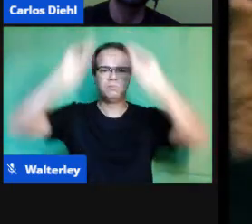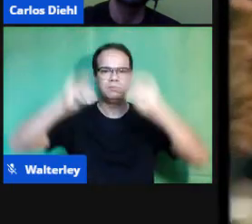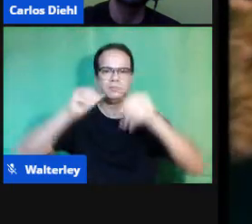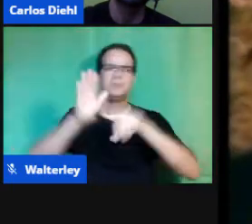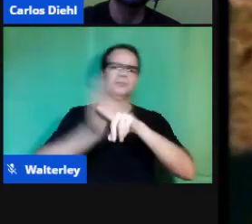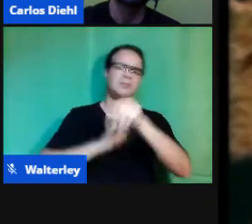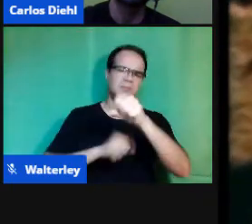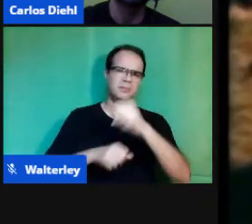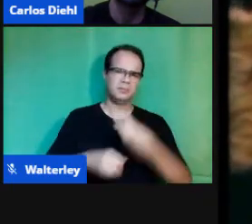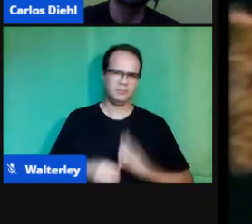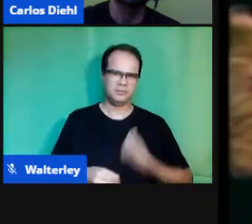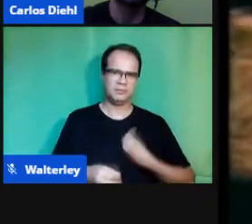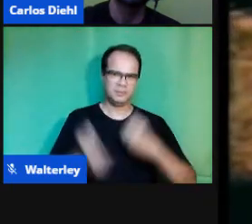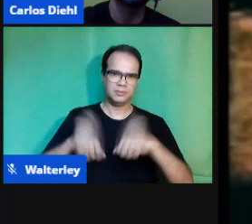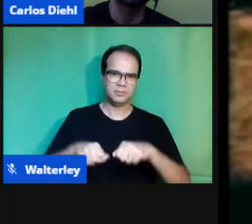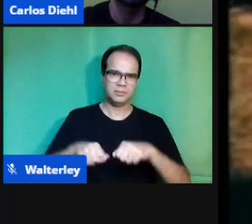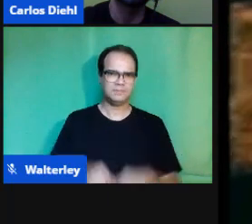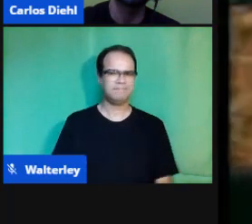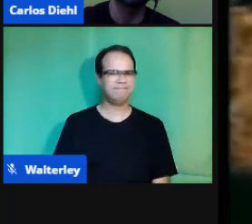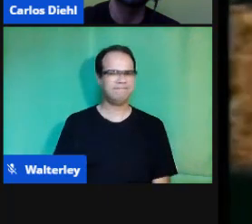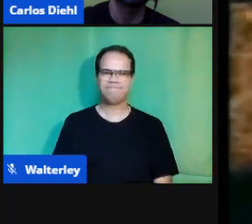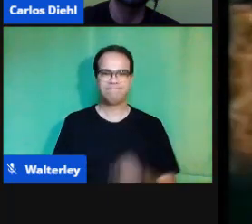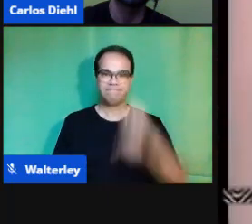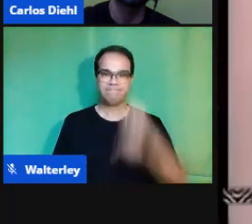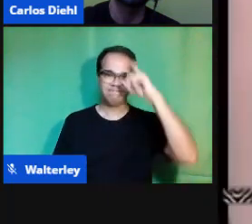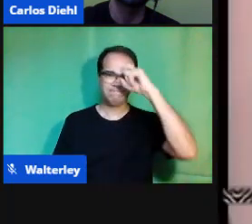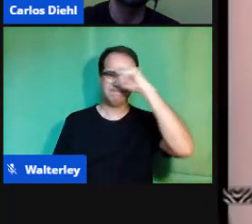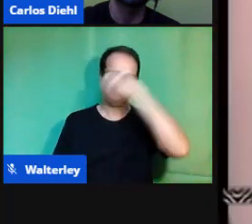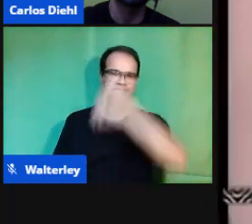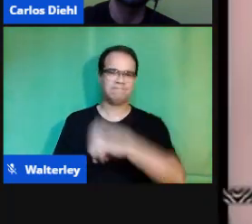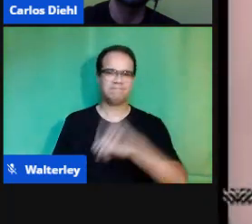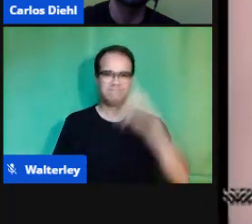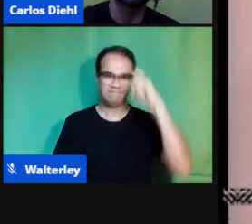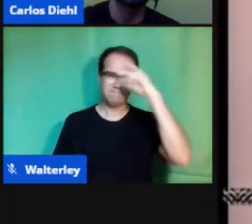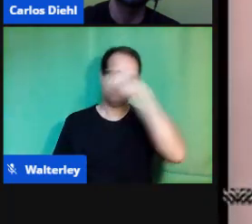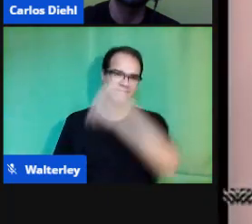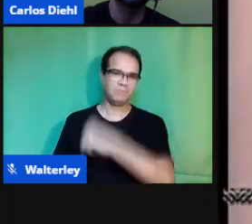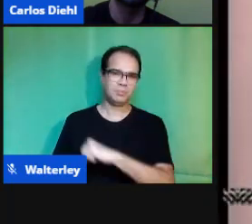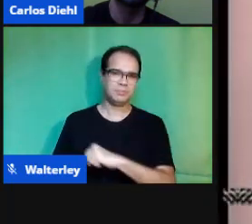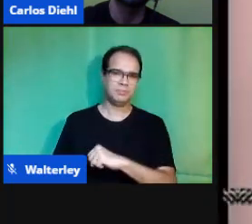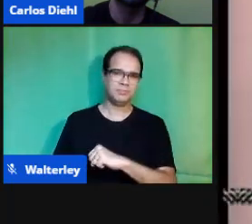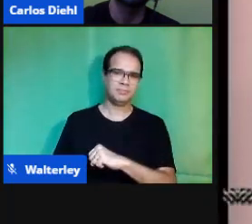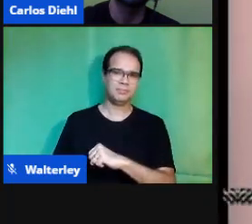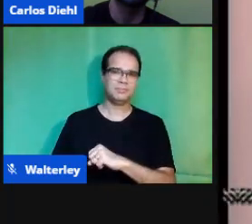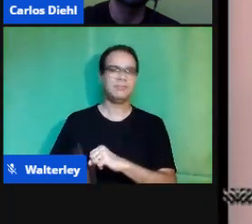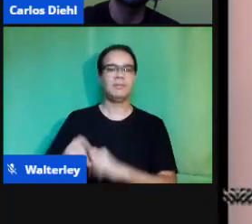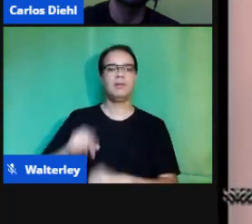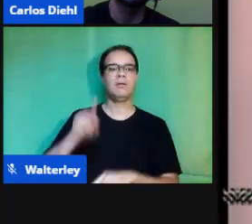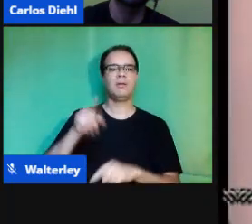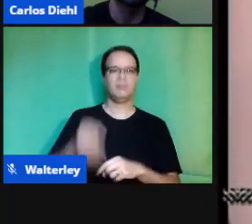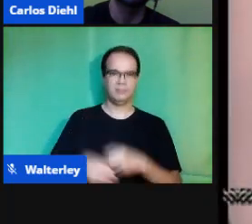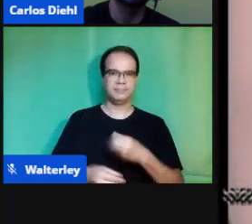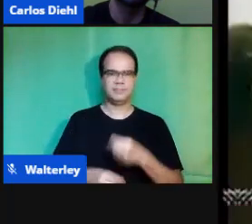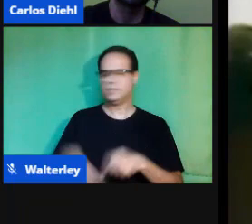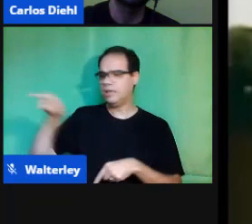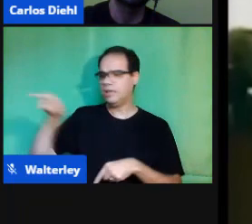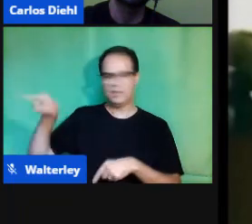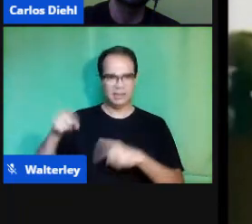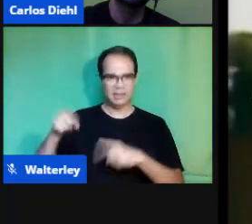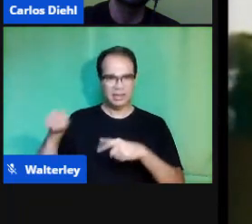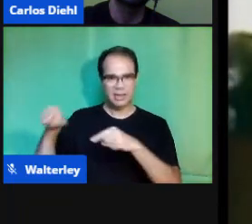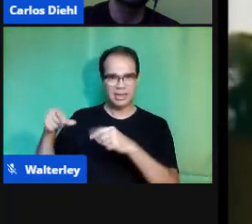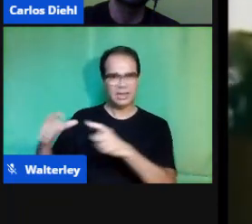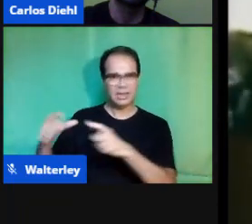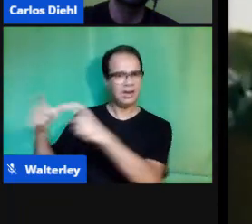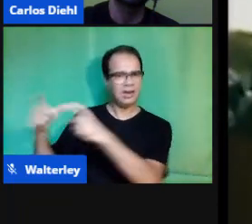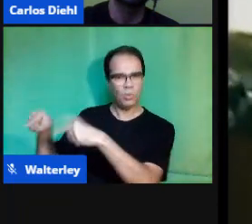aqui? Está meio difícil. Eu acho que está difícil. A vivência na aldeia é diferente da vivência na cidade. A partir